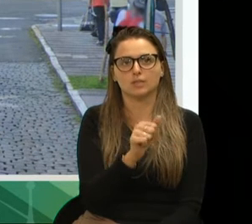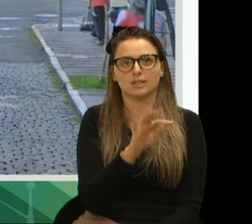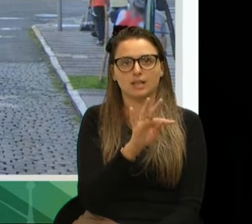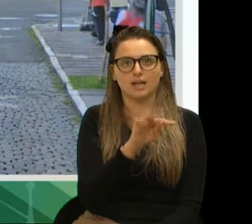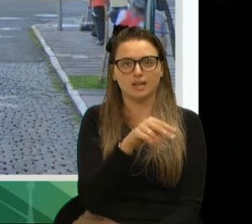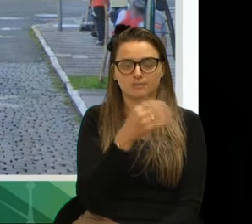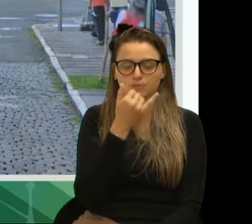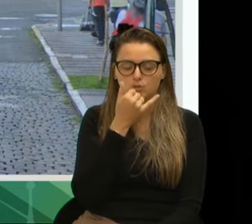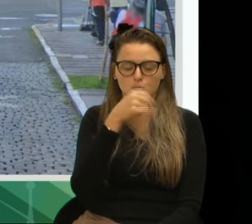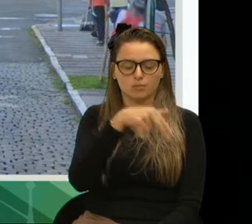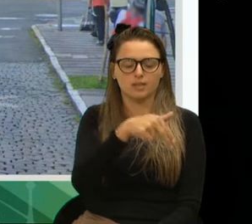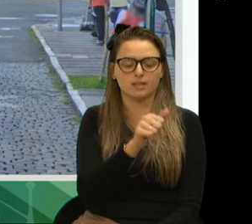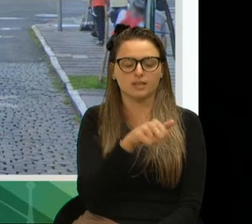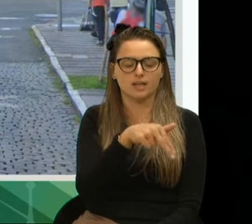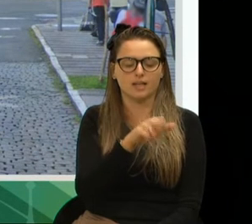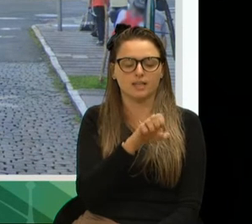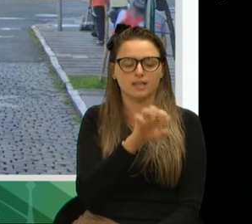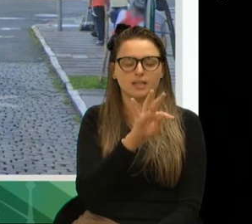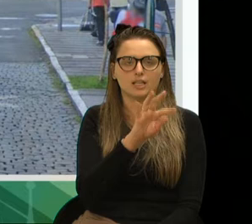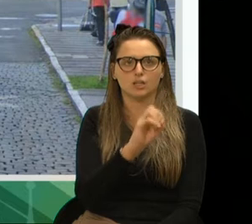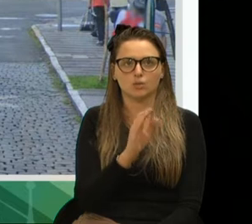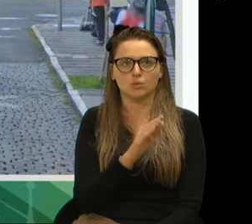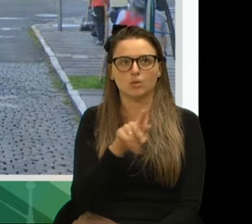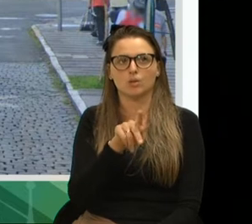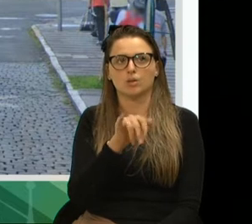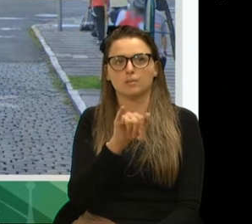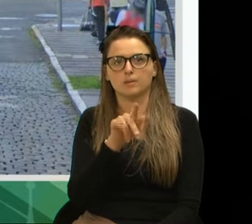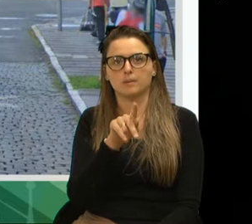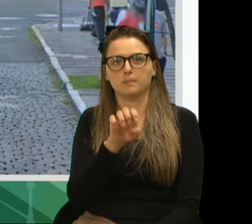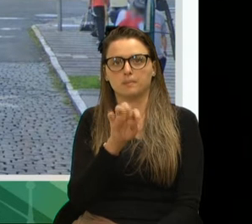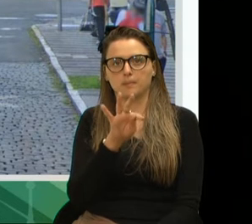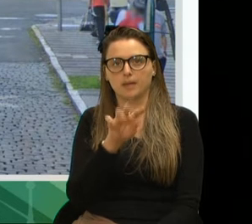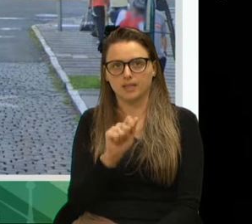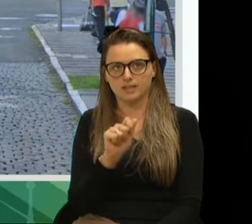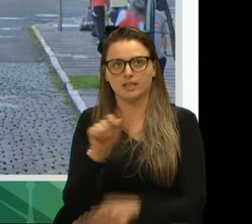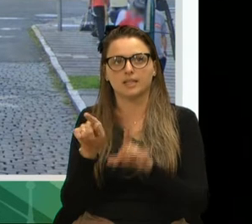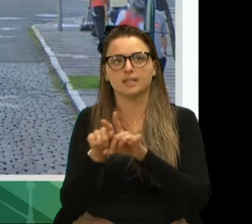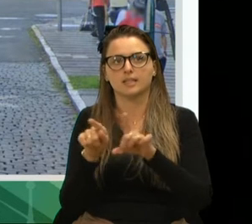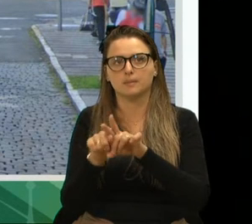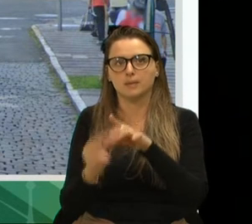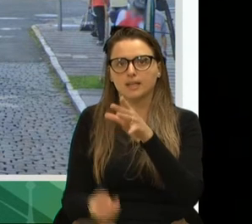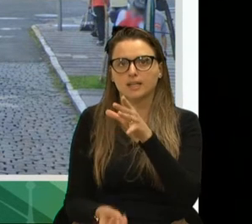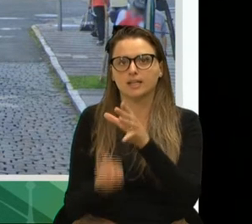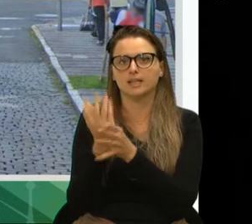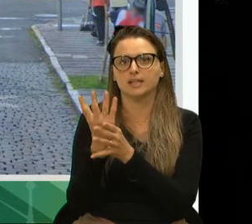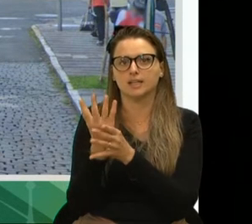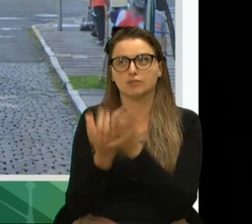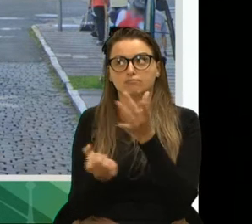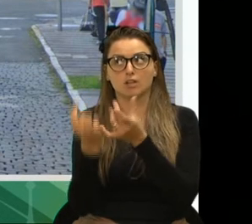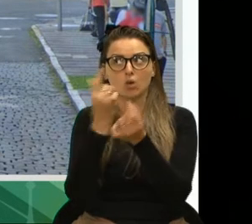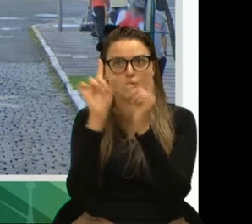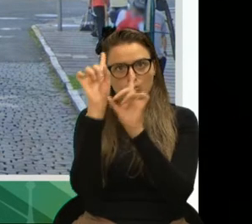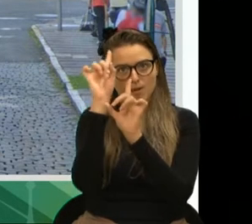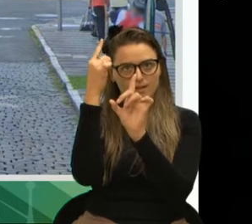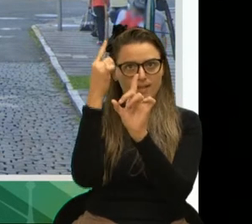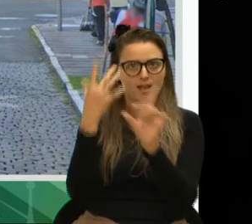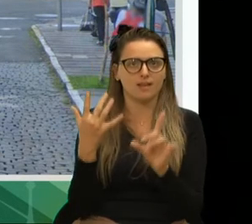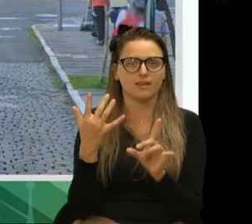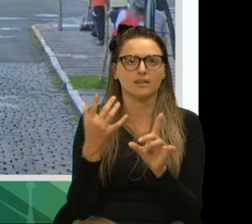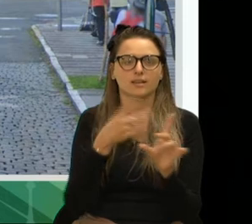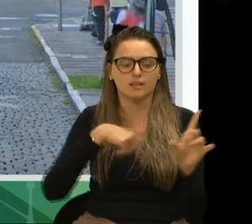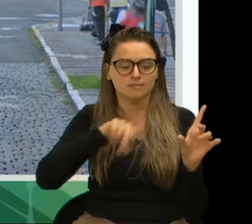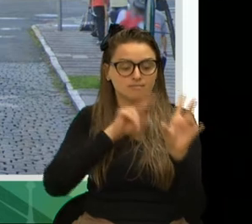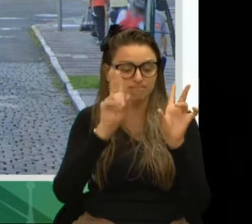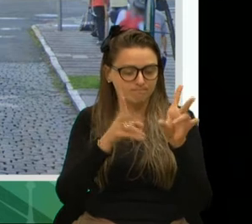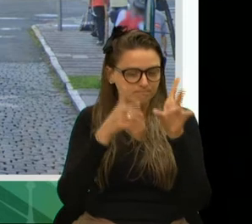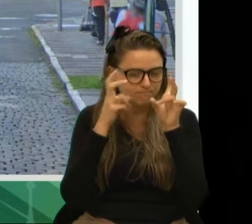da Marquês do Herval com a Júlio de Castilhos, né, ornamentando uma das possibilidades. Se percebe, e isso nós